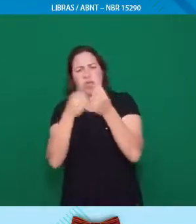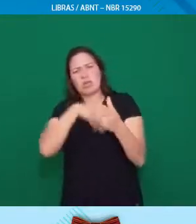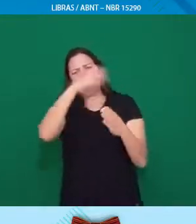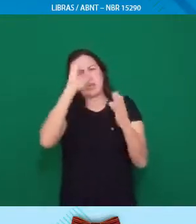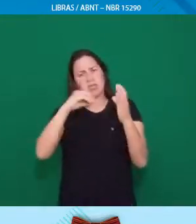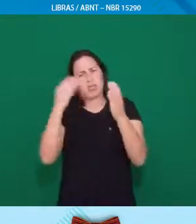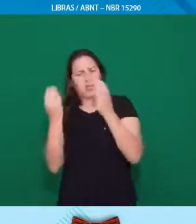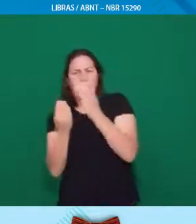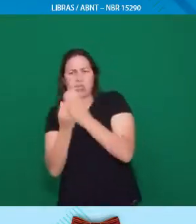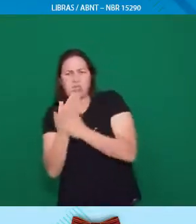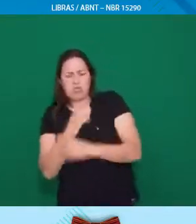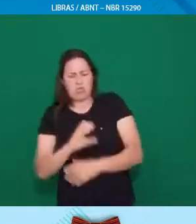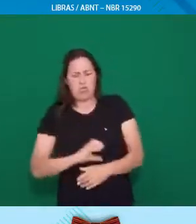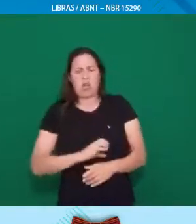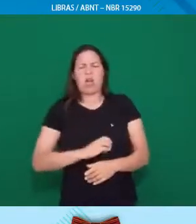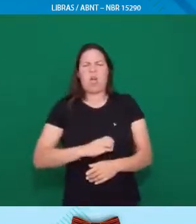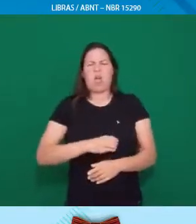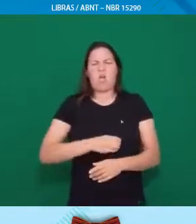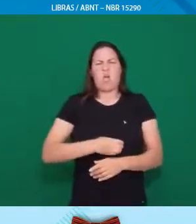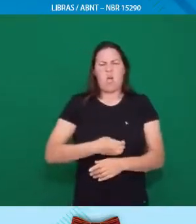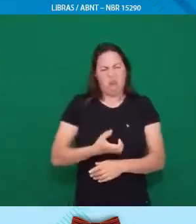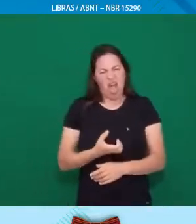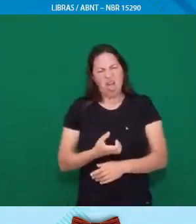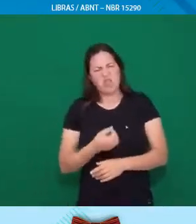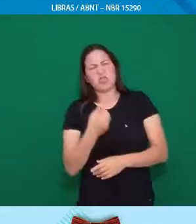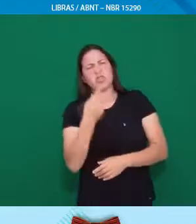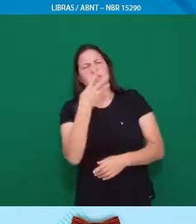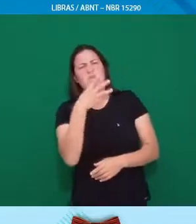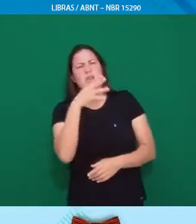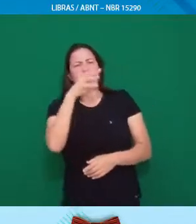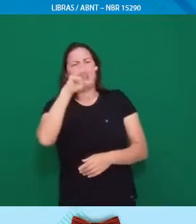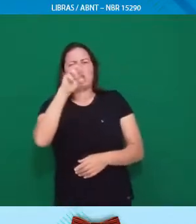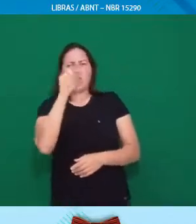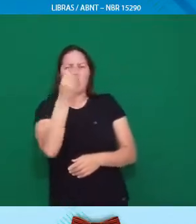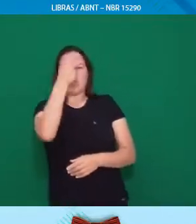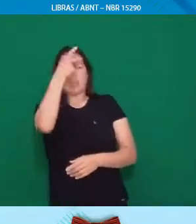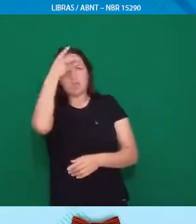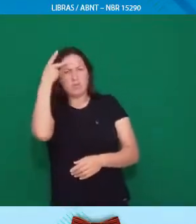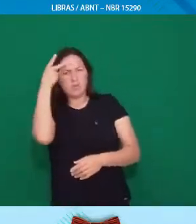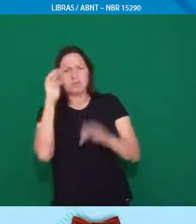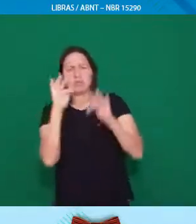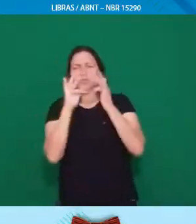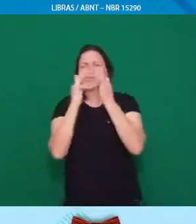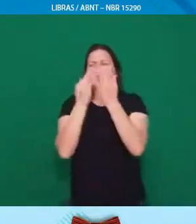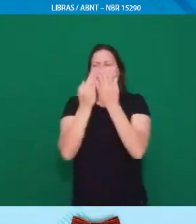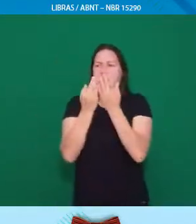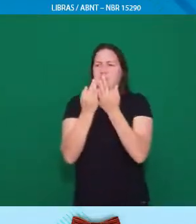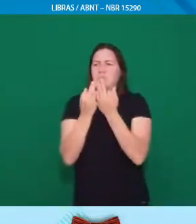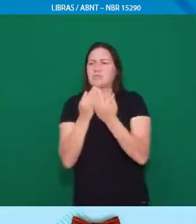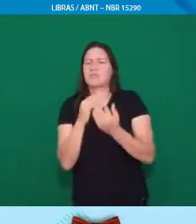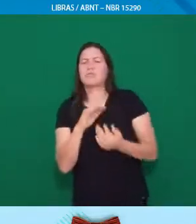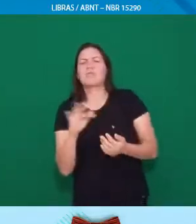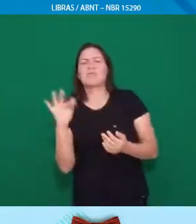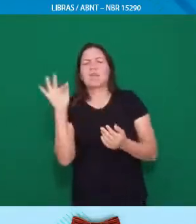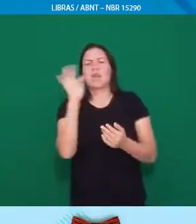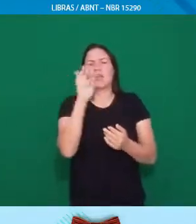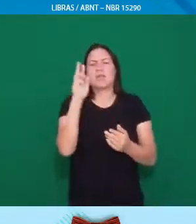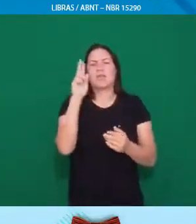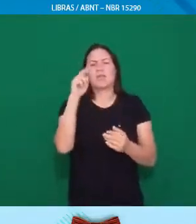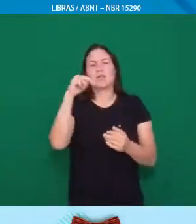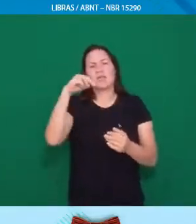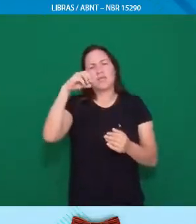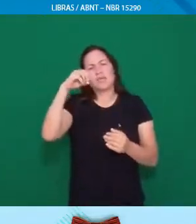oito uma atitude berços 48 pessoas e da quais a família Malfoy estava